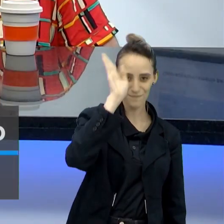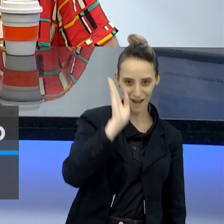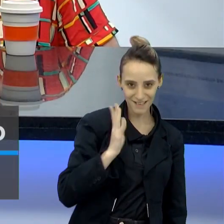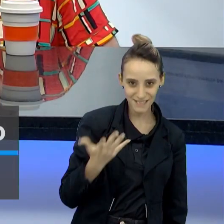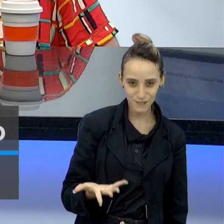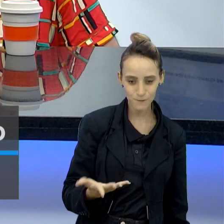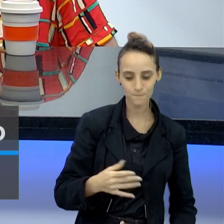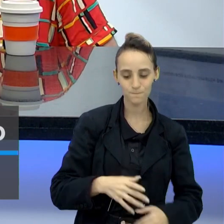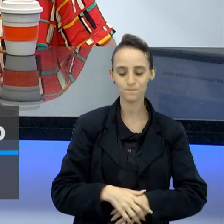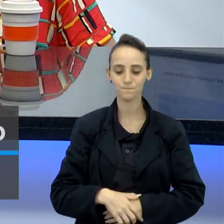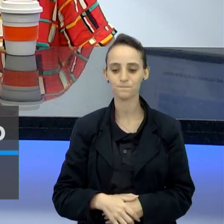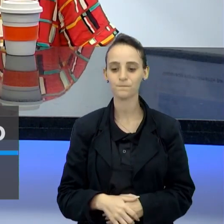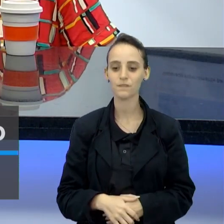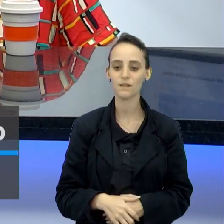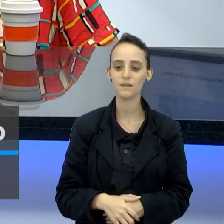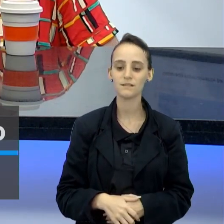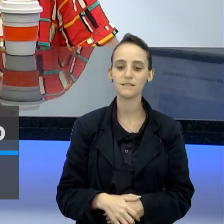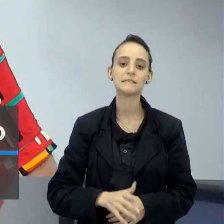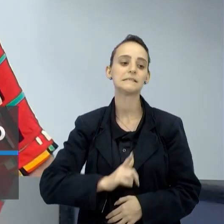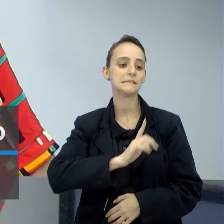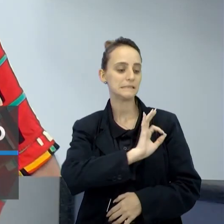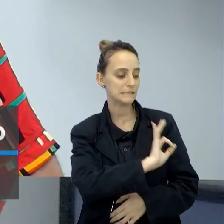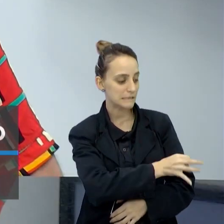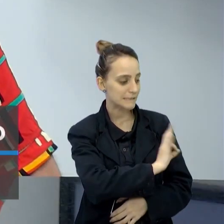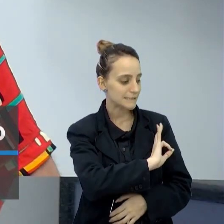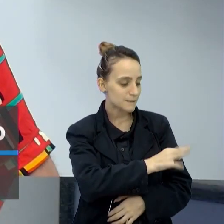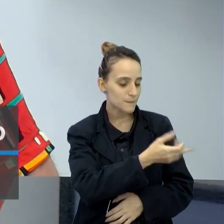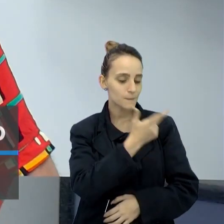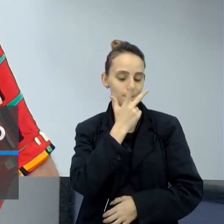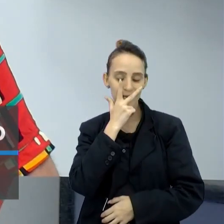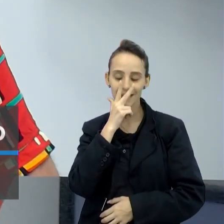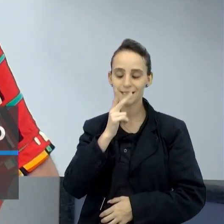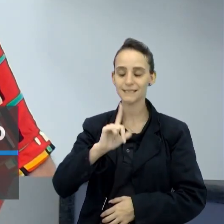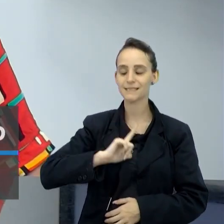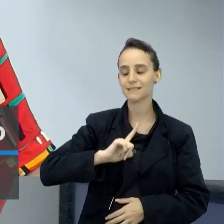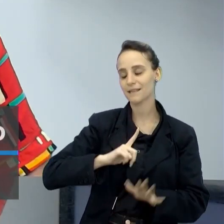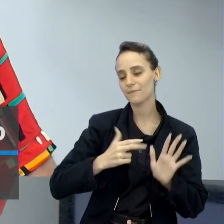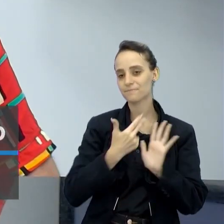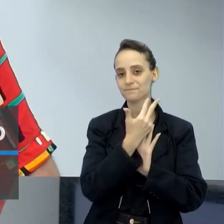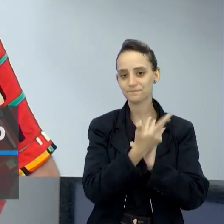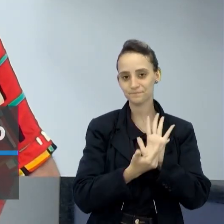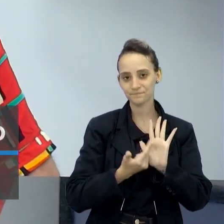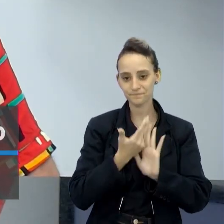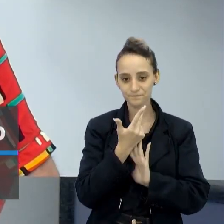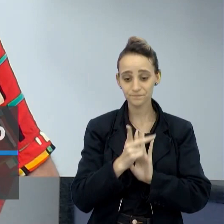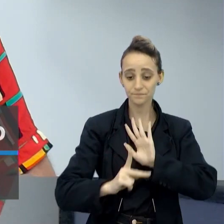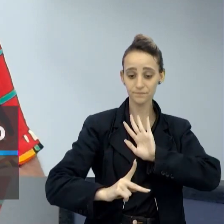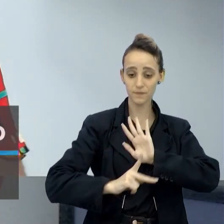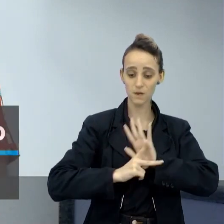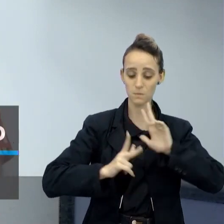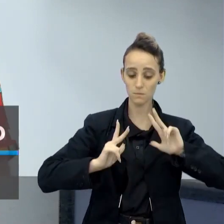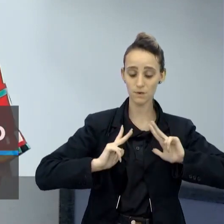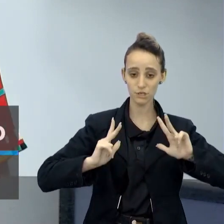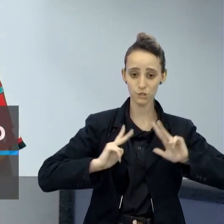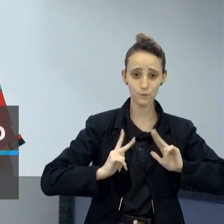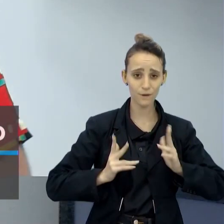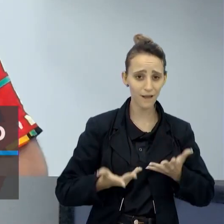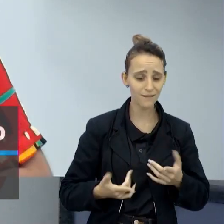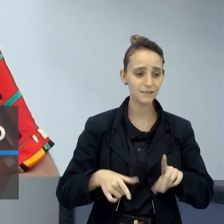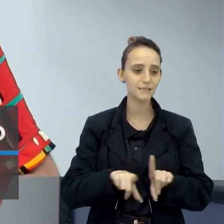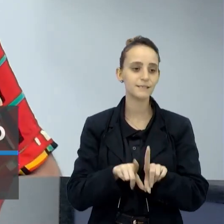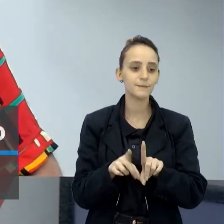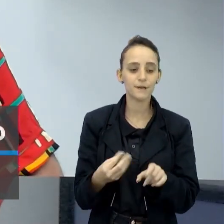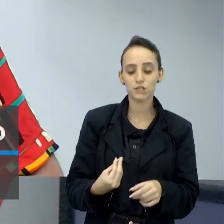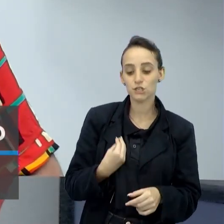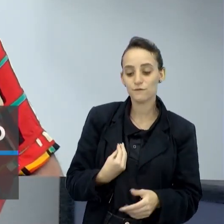uma questão de construir realmente um repertório, além de pessoal, né, de vivências,